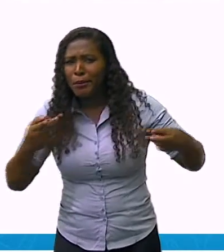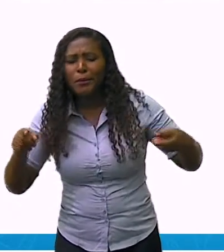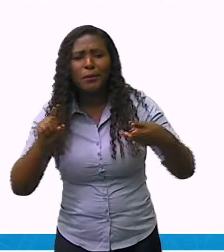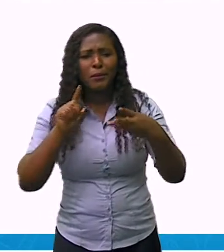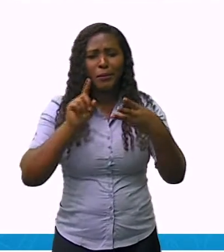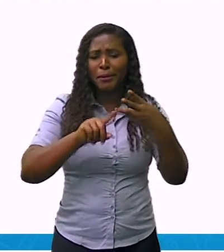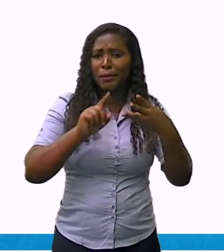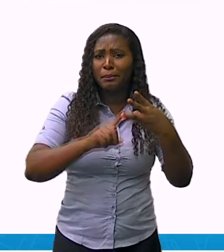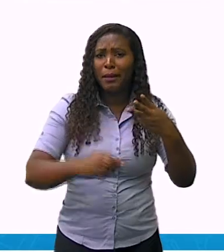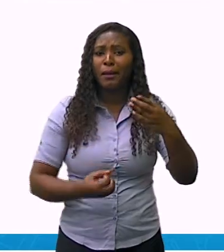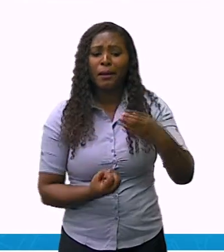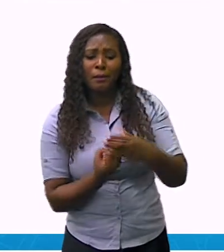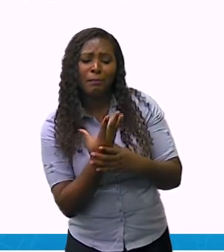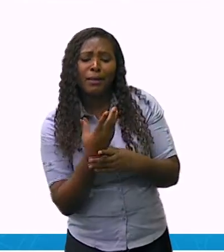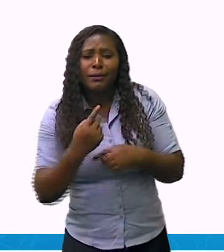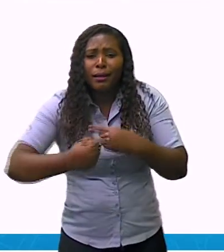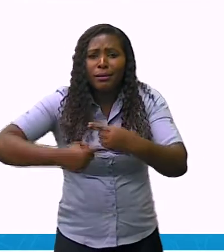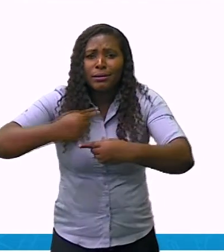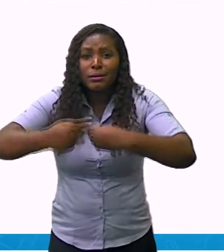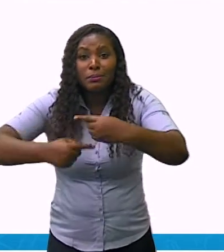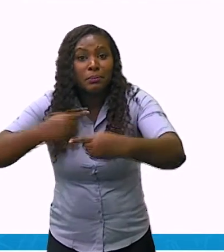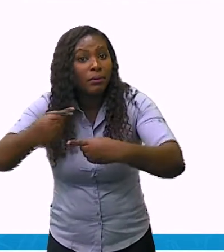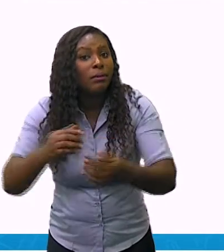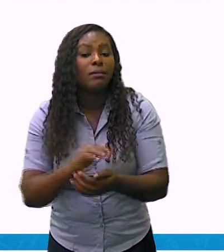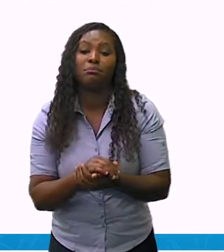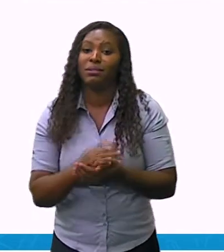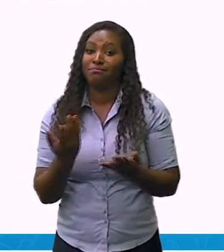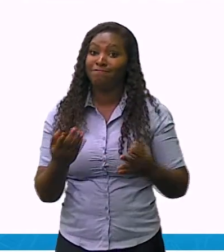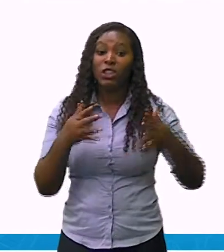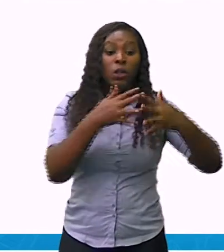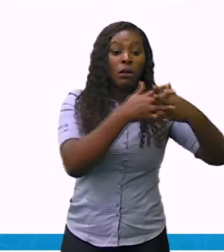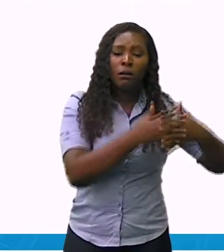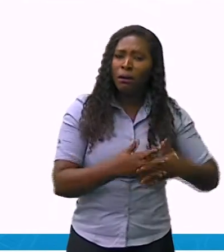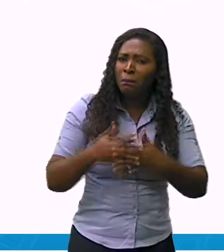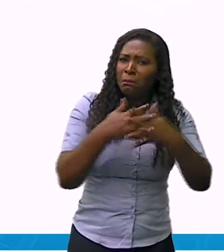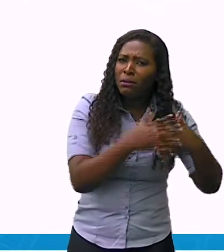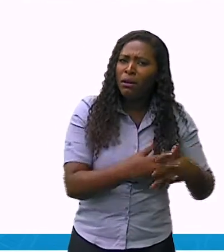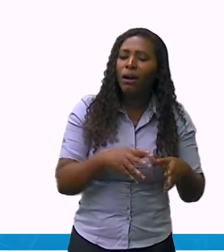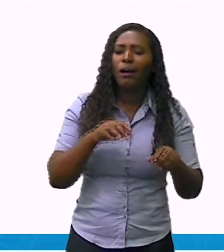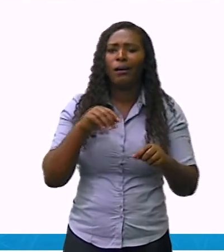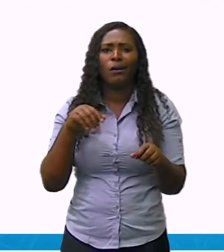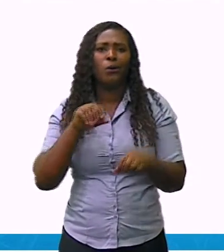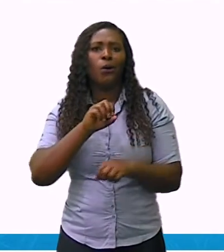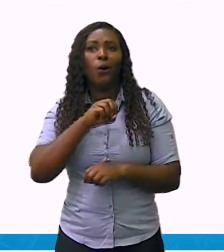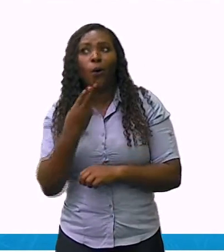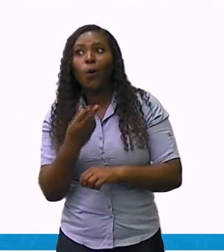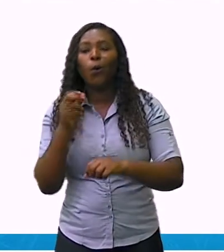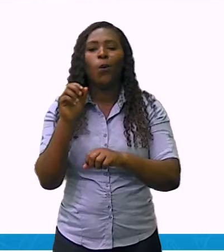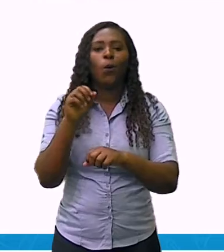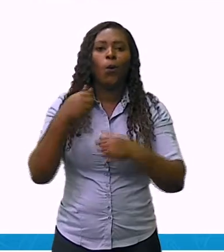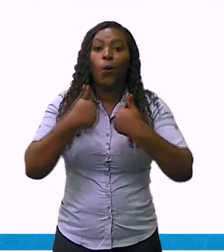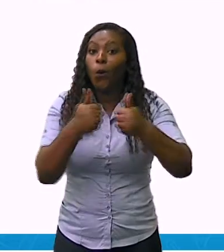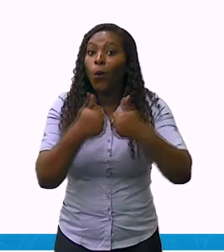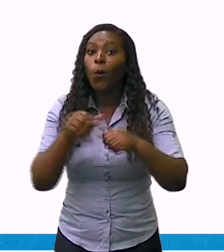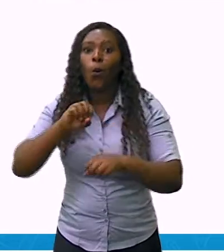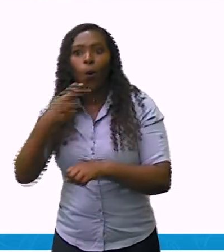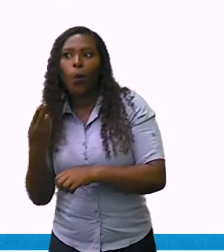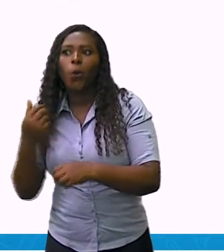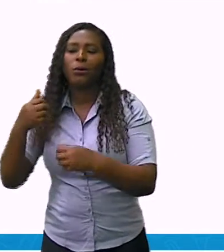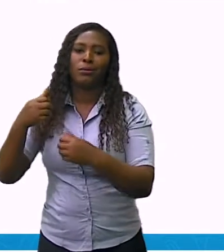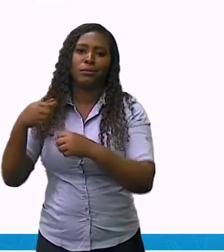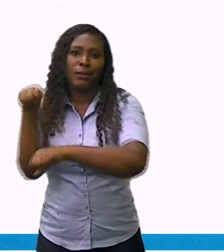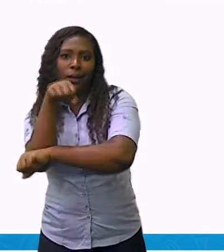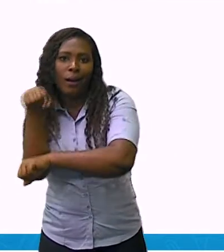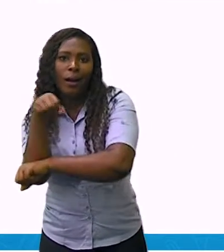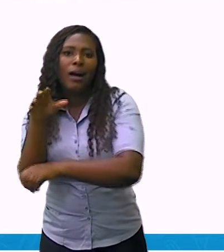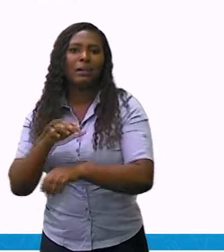caminhões, ônibus e carros, sendo, portanto, fundamental para o desenvolvimento econômico